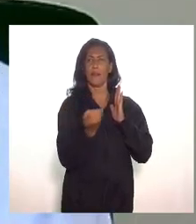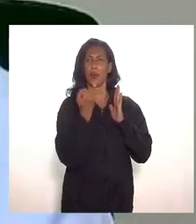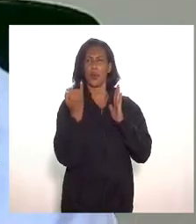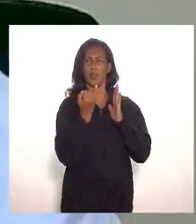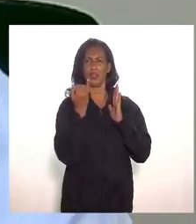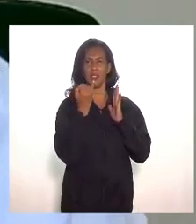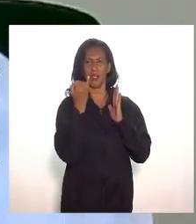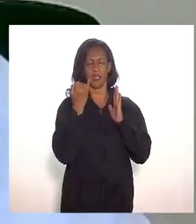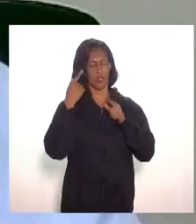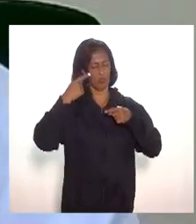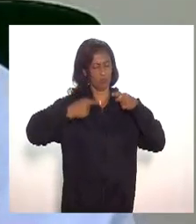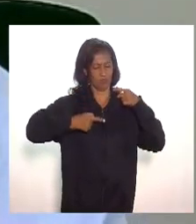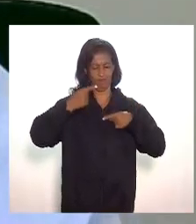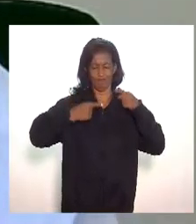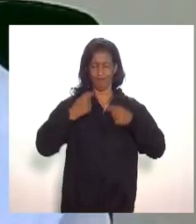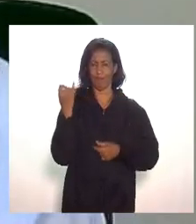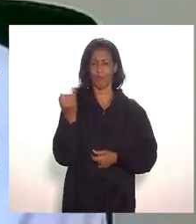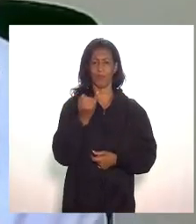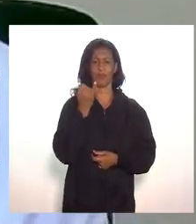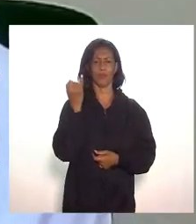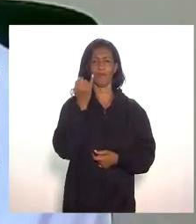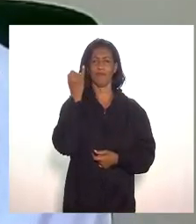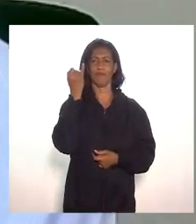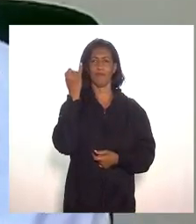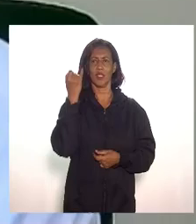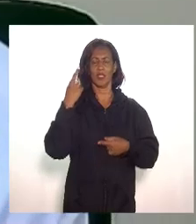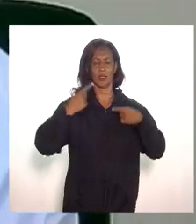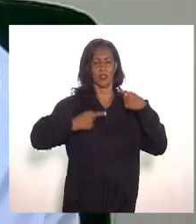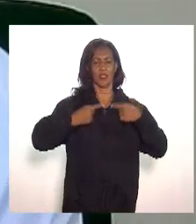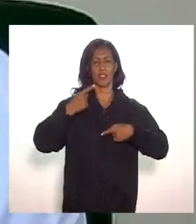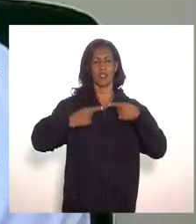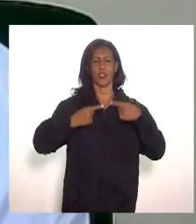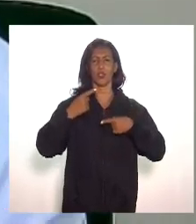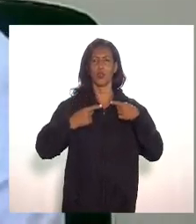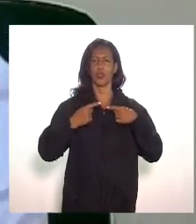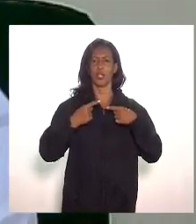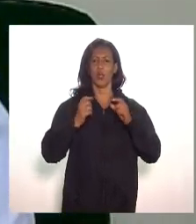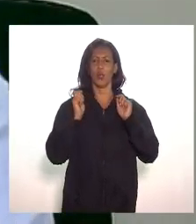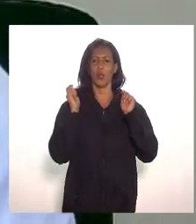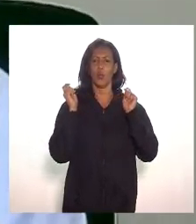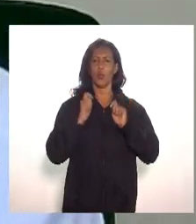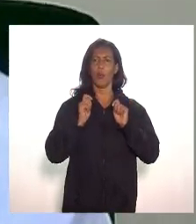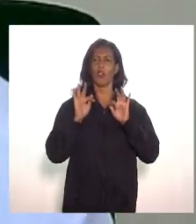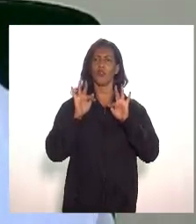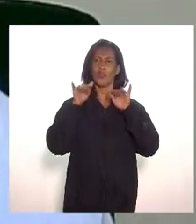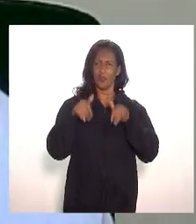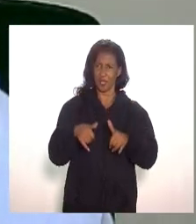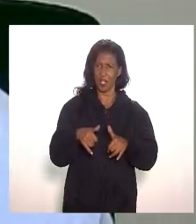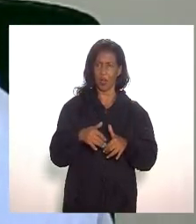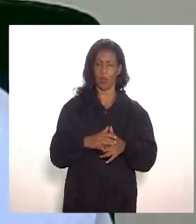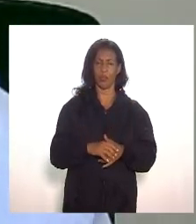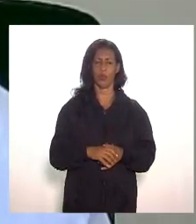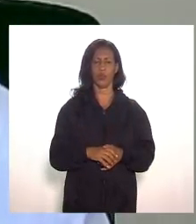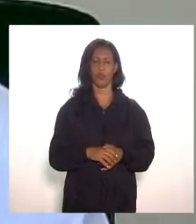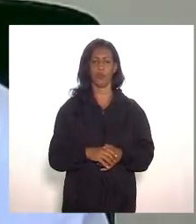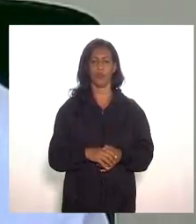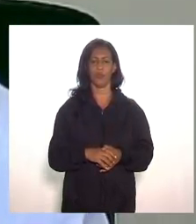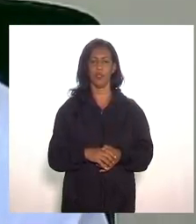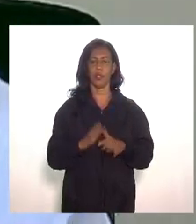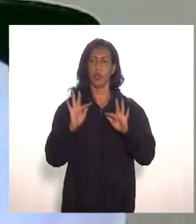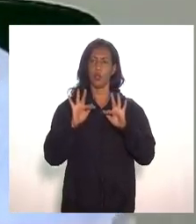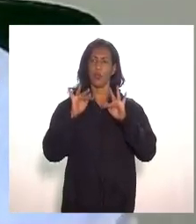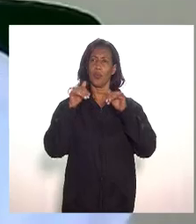claro, e o debate muito importante, profícuo. Se essa discussão poderia ser feita no final, no